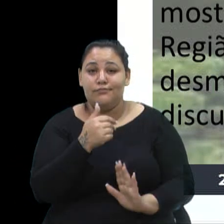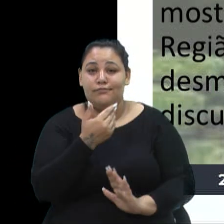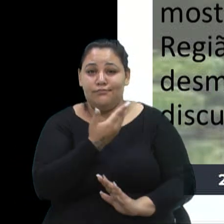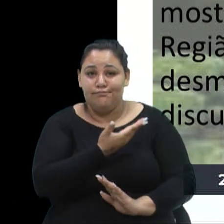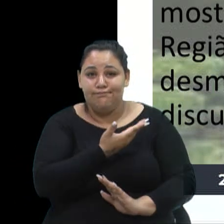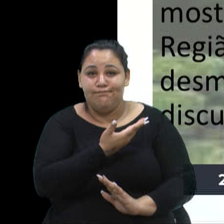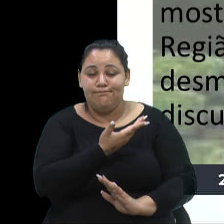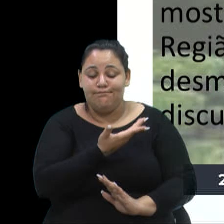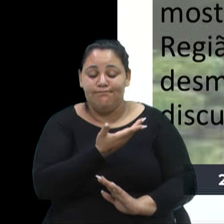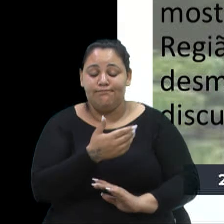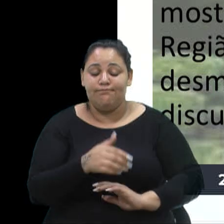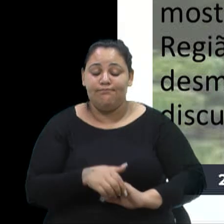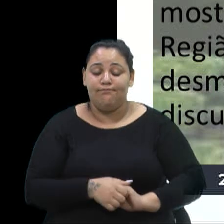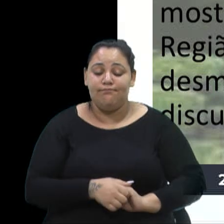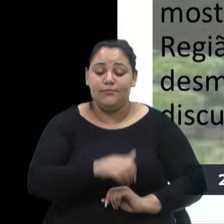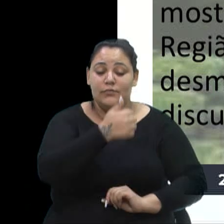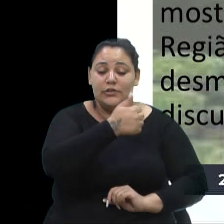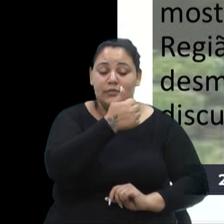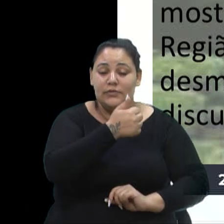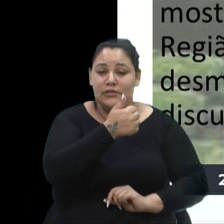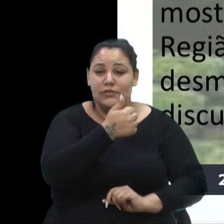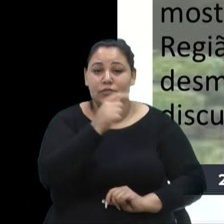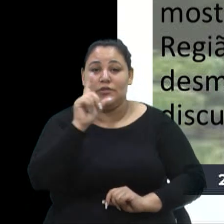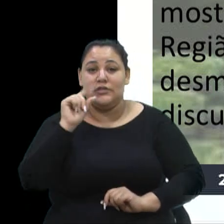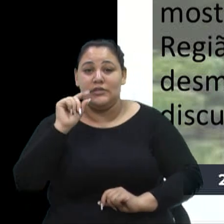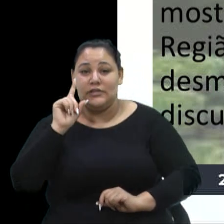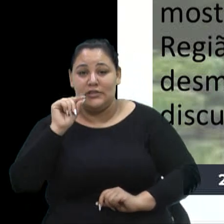Entre 1º e 10 de novembro,